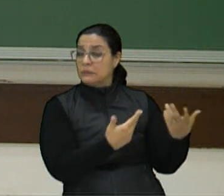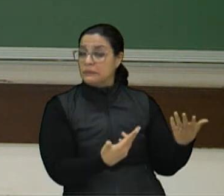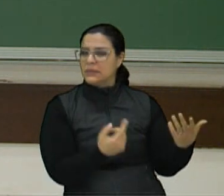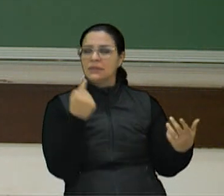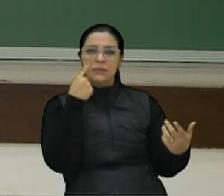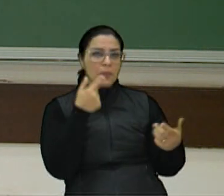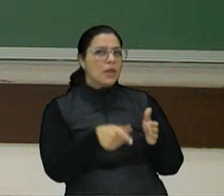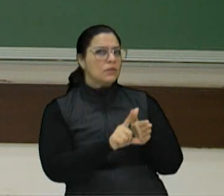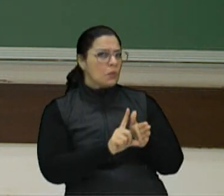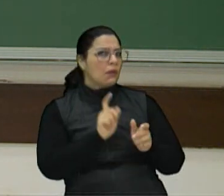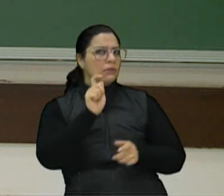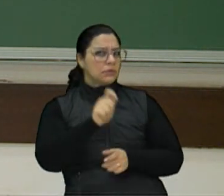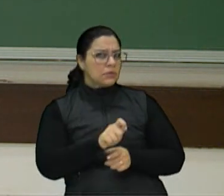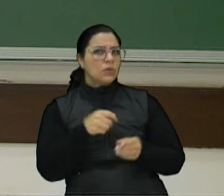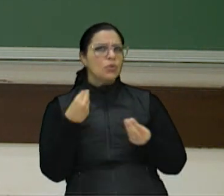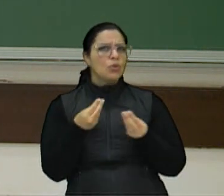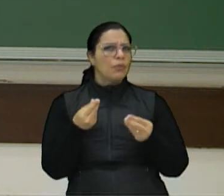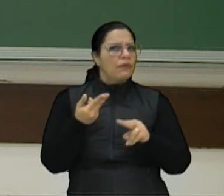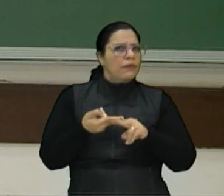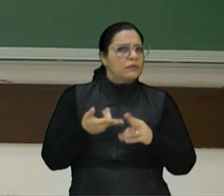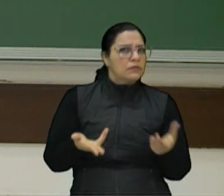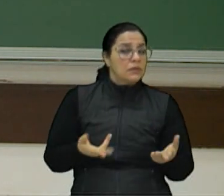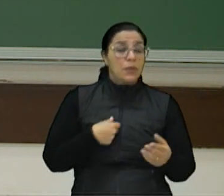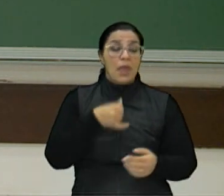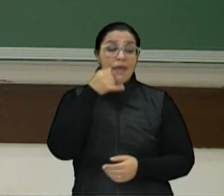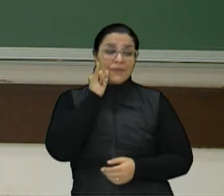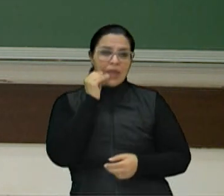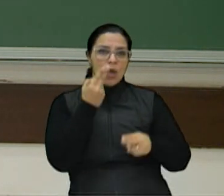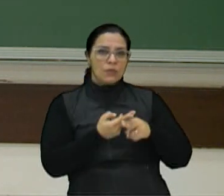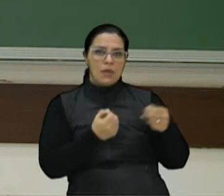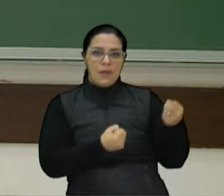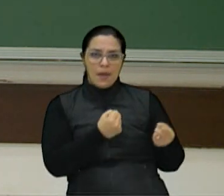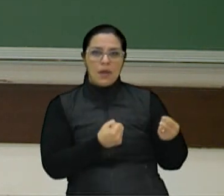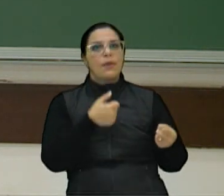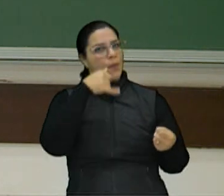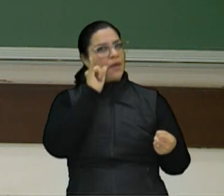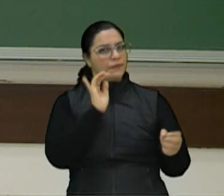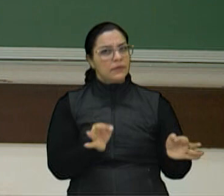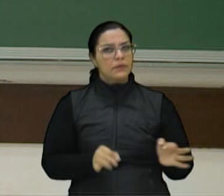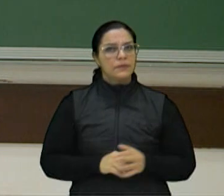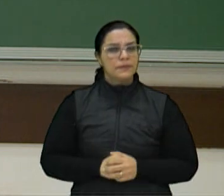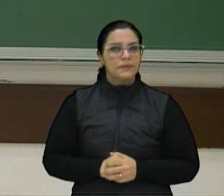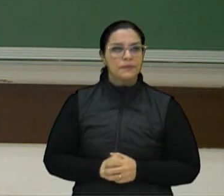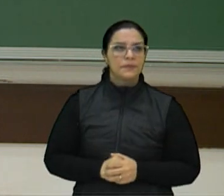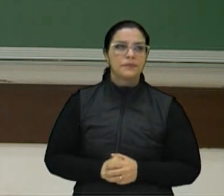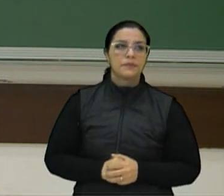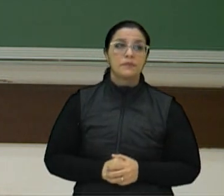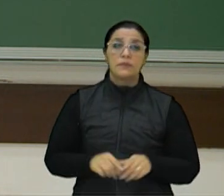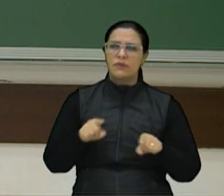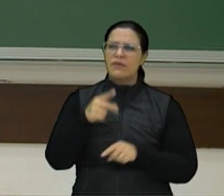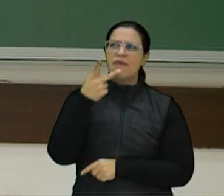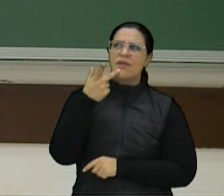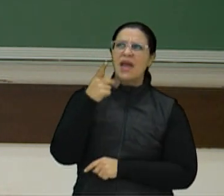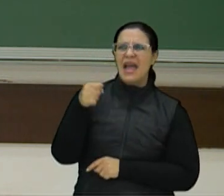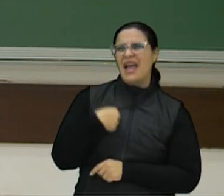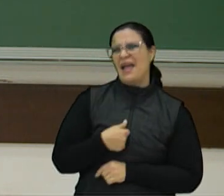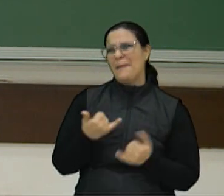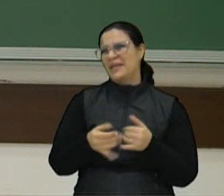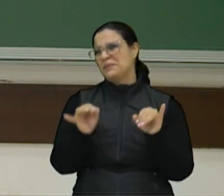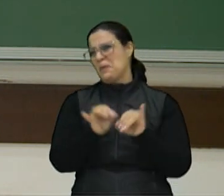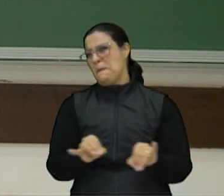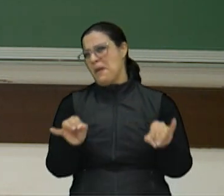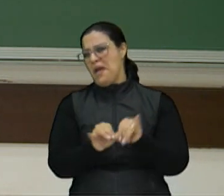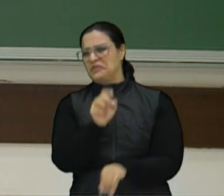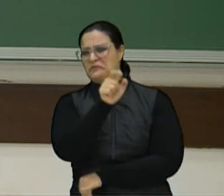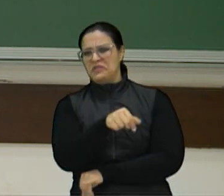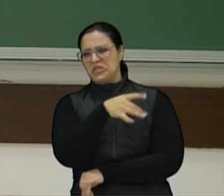fazer este abastecimento. Se eu puder evitar, evita. Você vai dizer, é banal isso, só você.